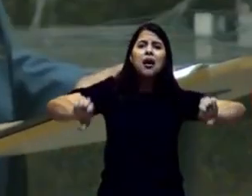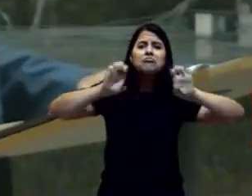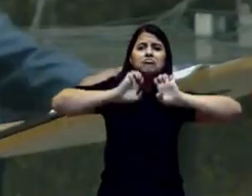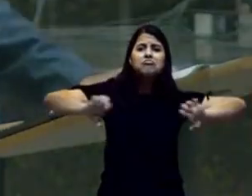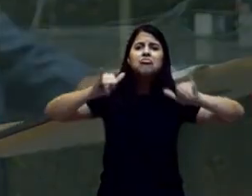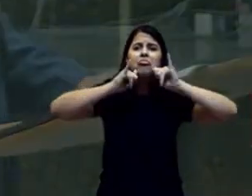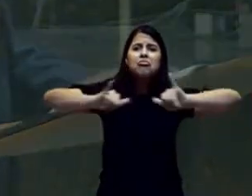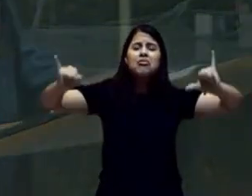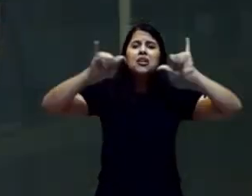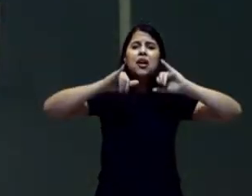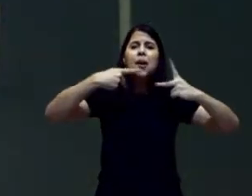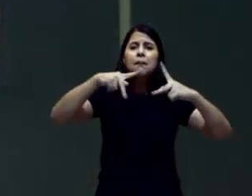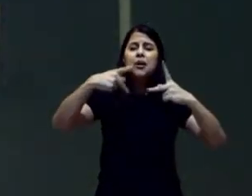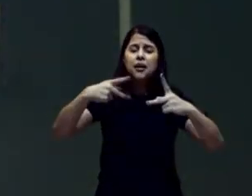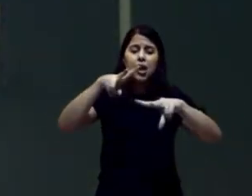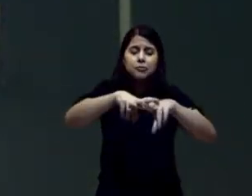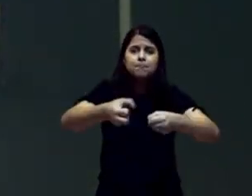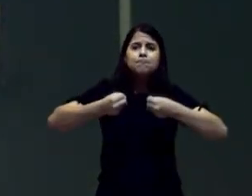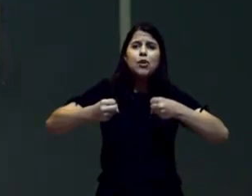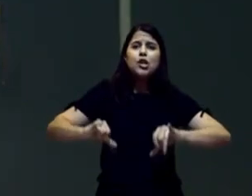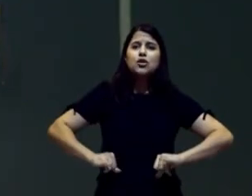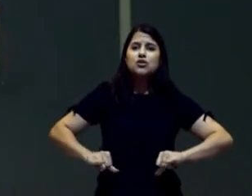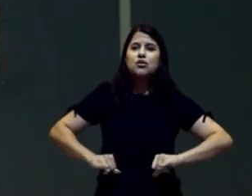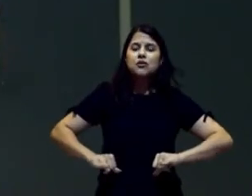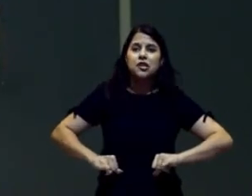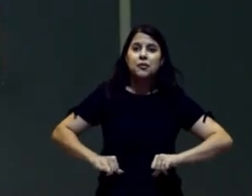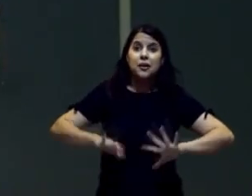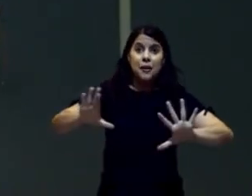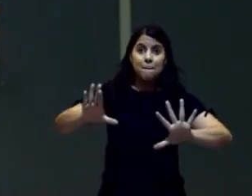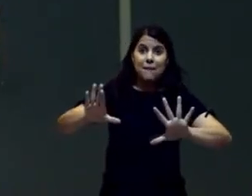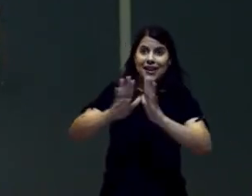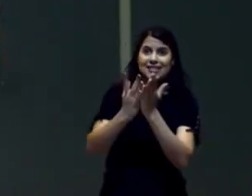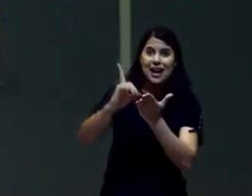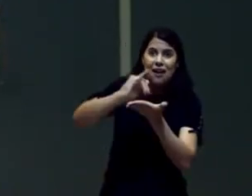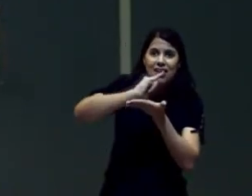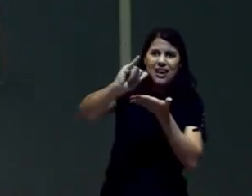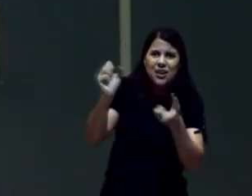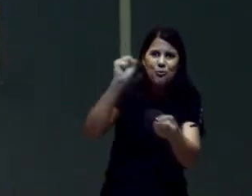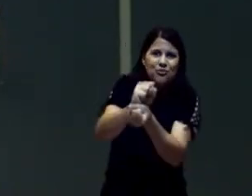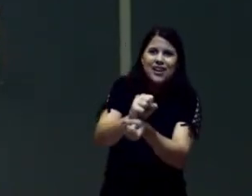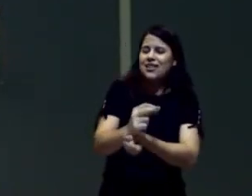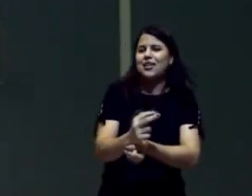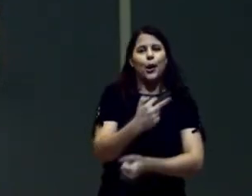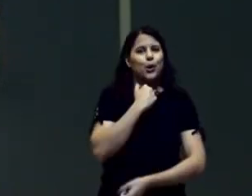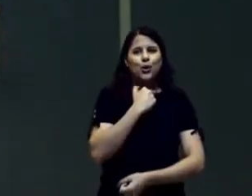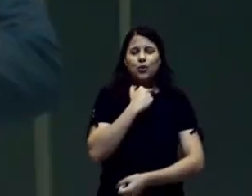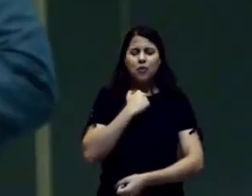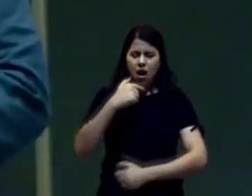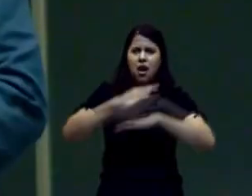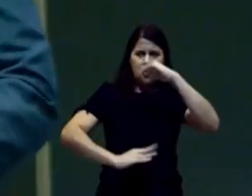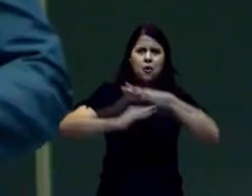do evangelho. Mas a palavra de Deus não está presa. Ah, eu vou dizer esse negócio de novo. Paulo diz: as minhas mãos